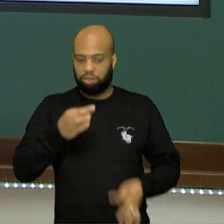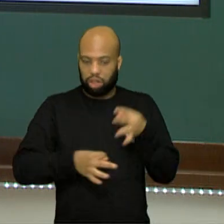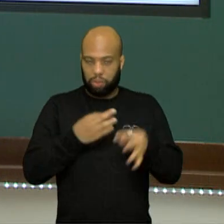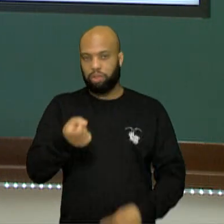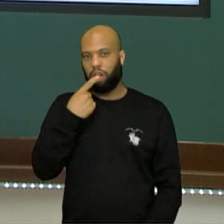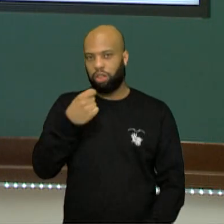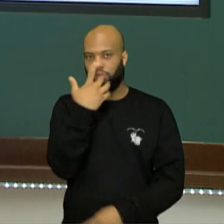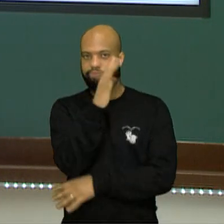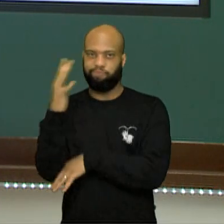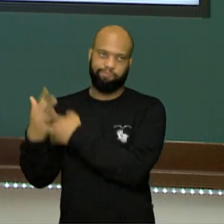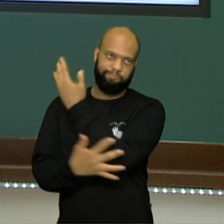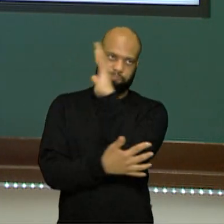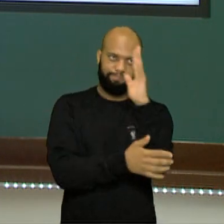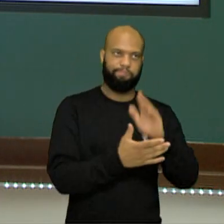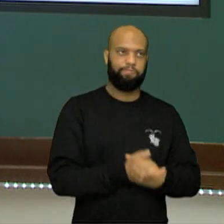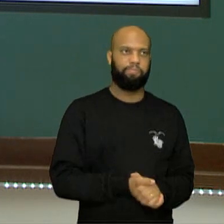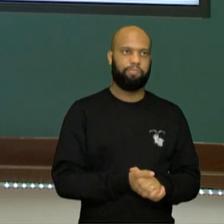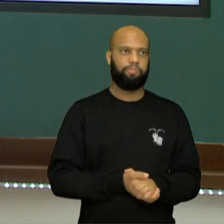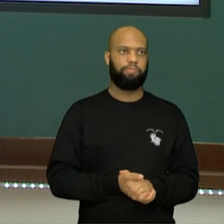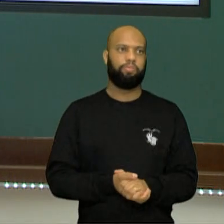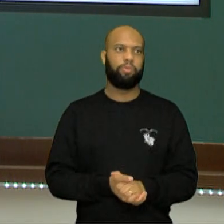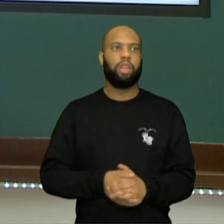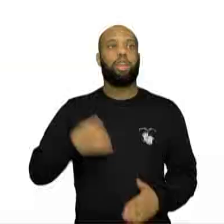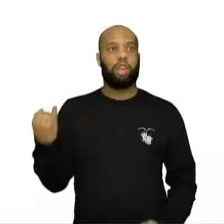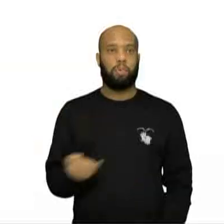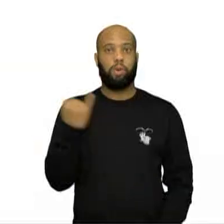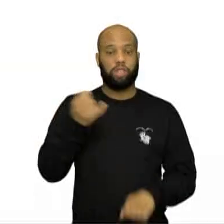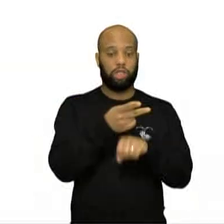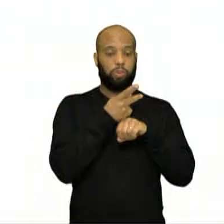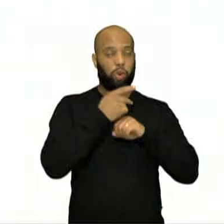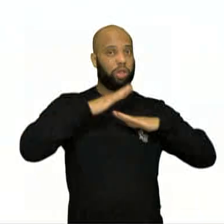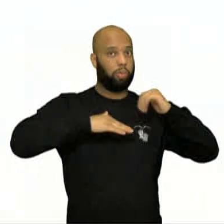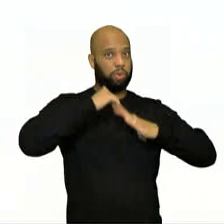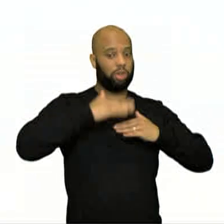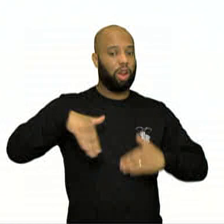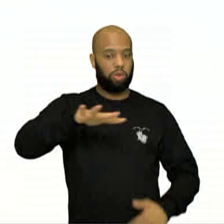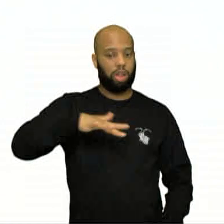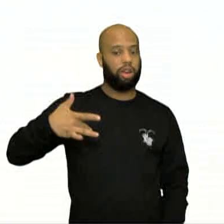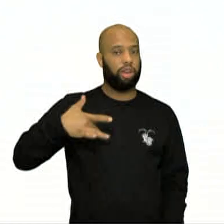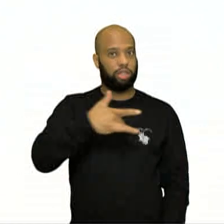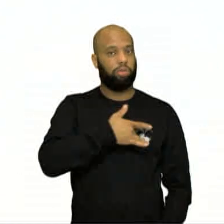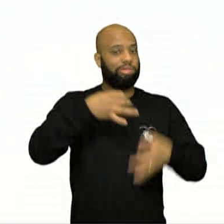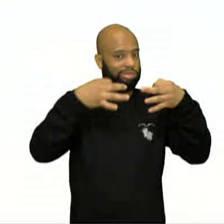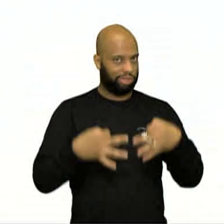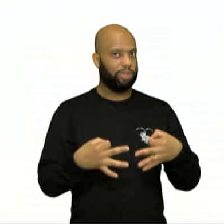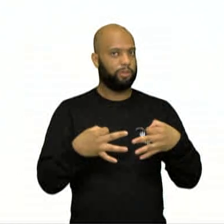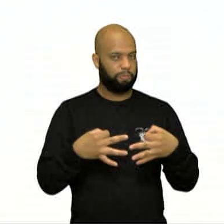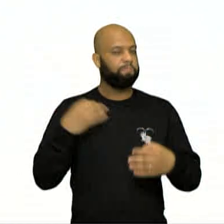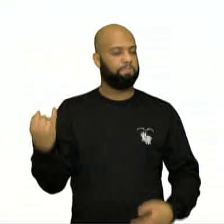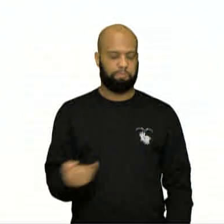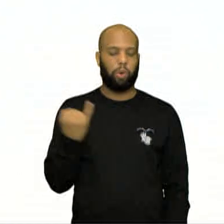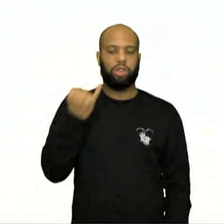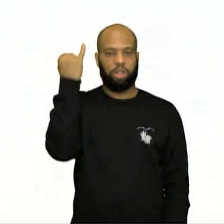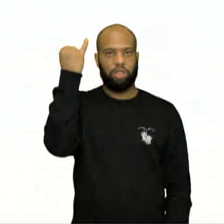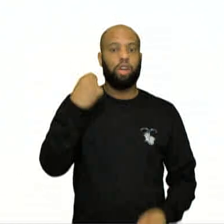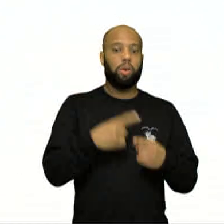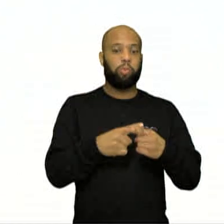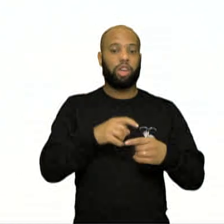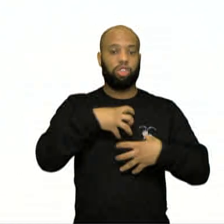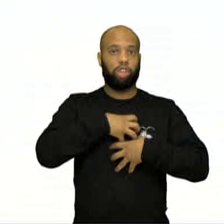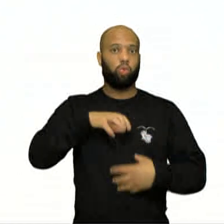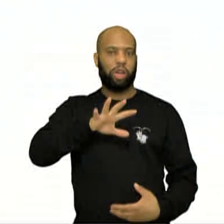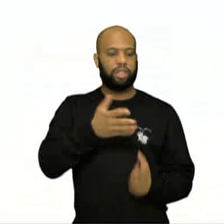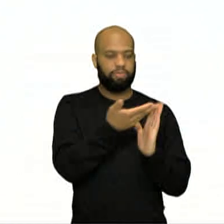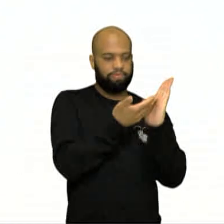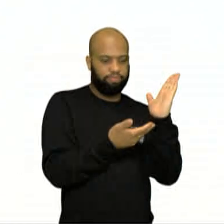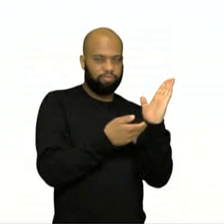com esses fitoterápicos. Então, procurar um profissional da área da saúde é fundamental, tá? Para que ele passe o tratamento